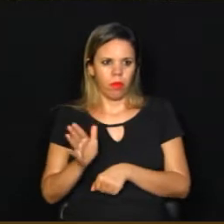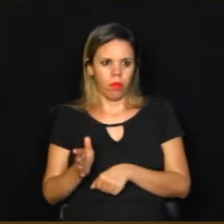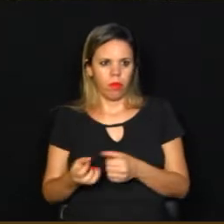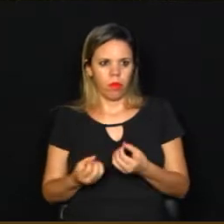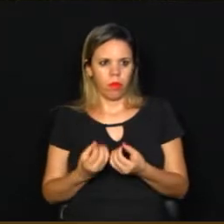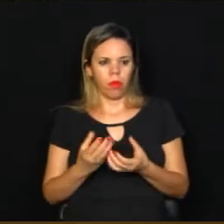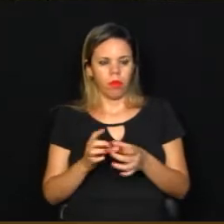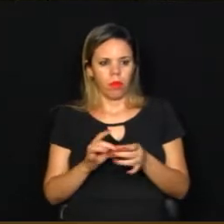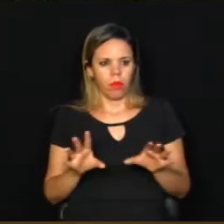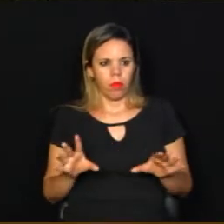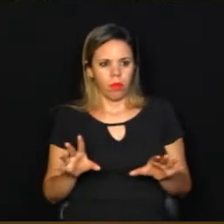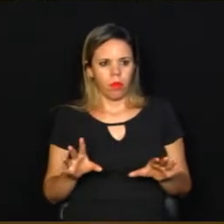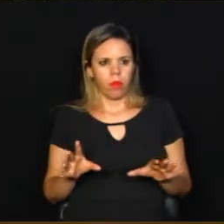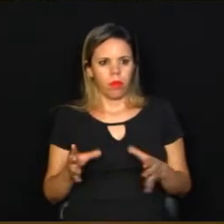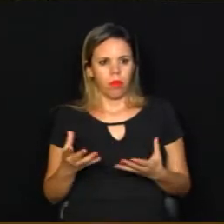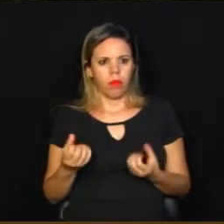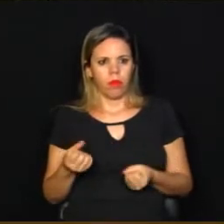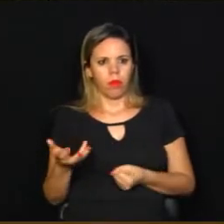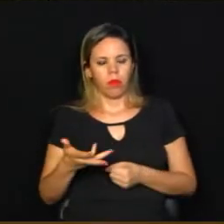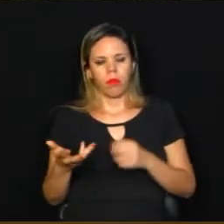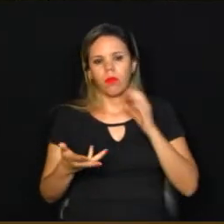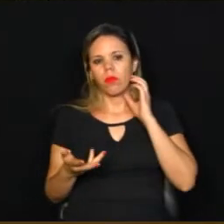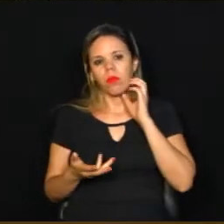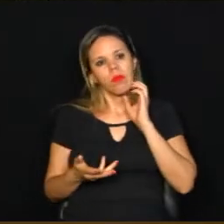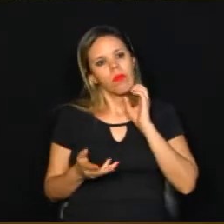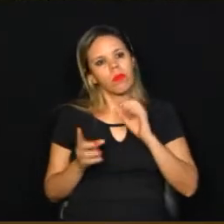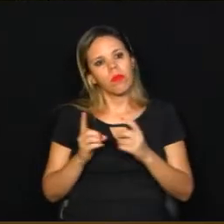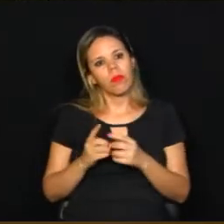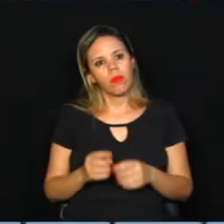vigor, ela visa agilizar esse atendimento.